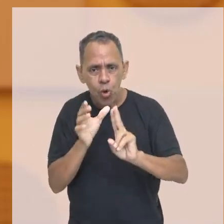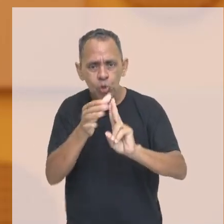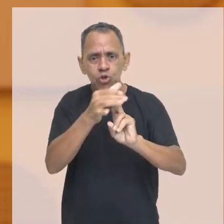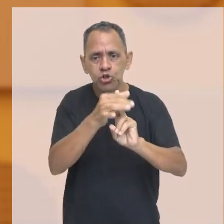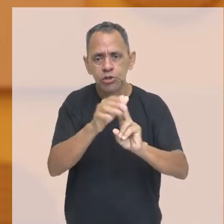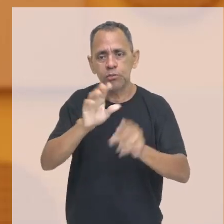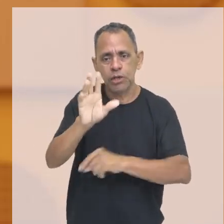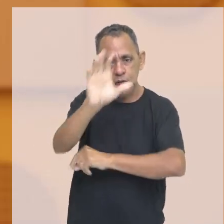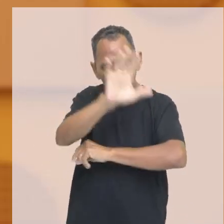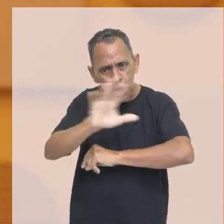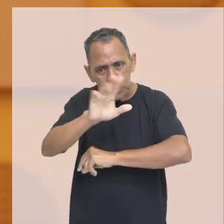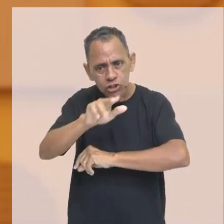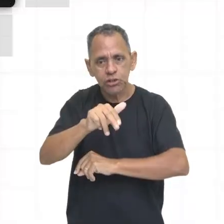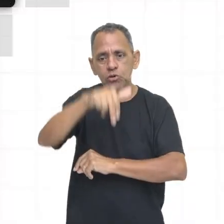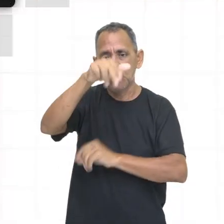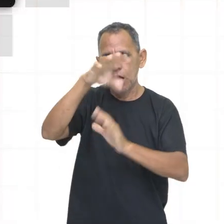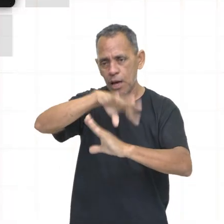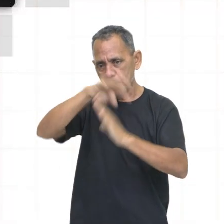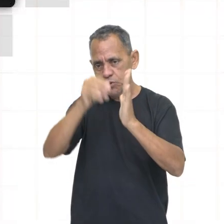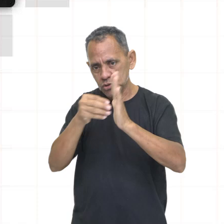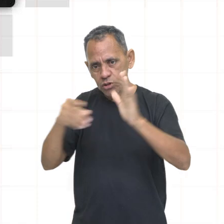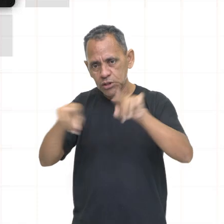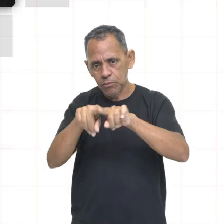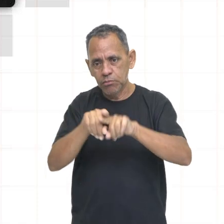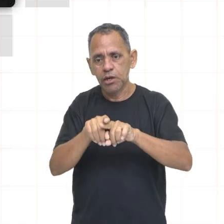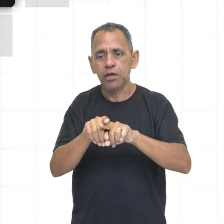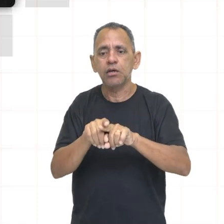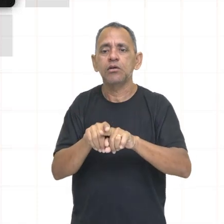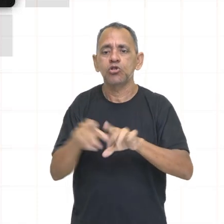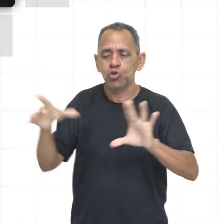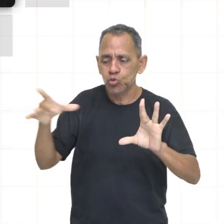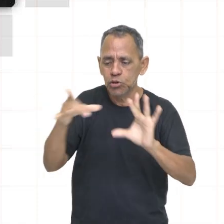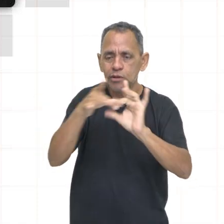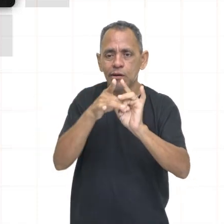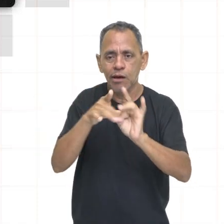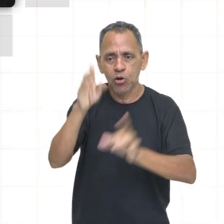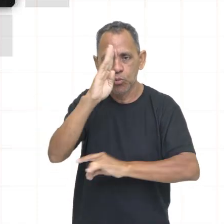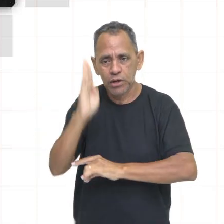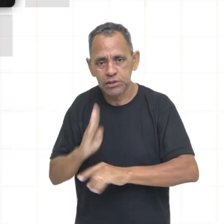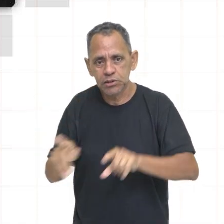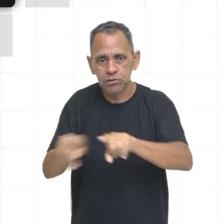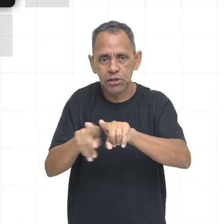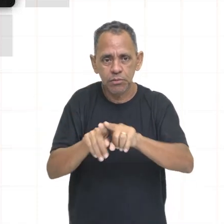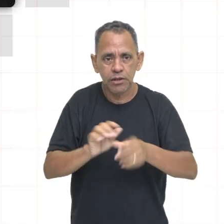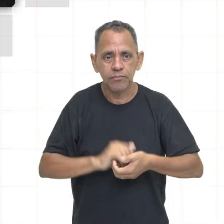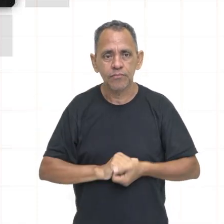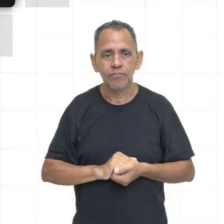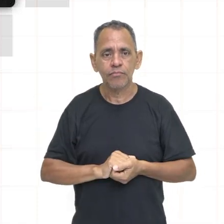país. Vamos ao texto. Vamos lá, galera. A origem do projeto remonta a um discurso de